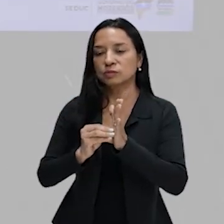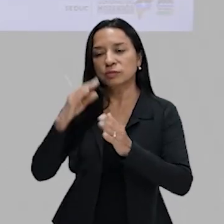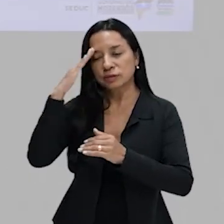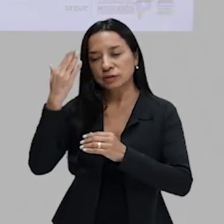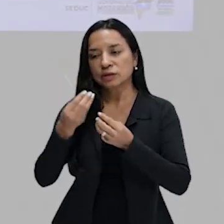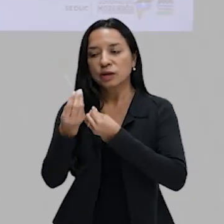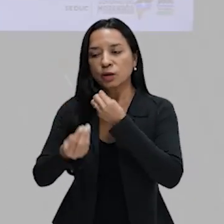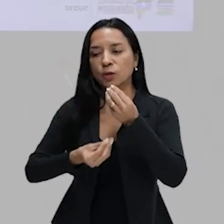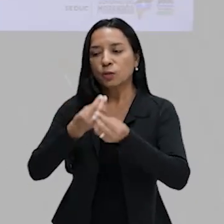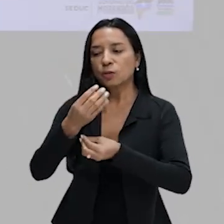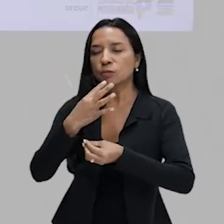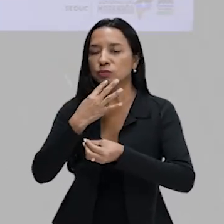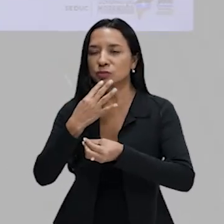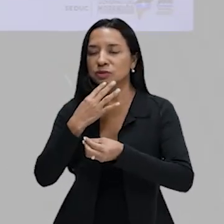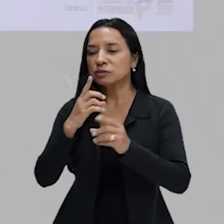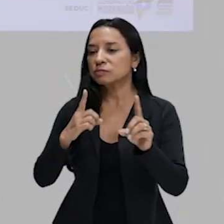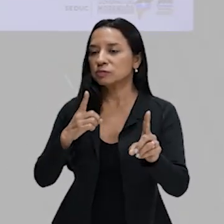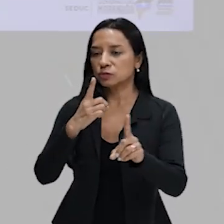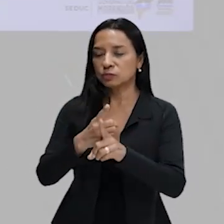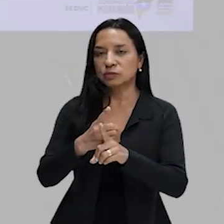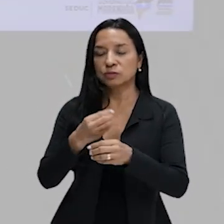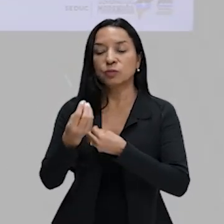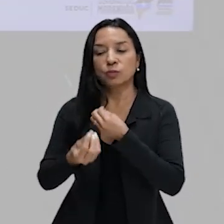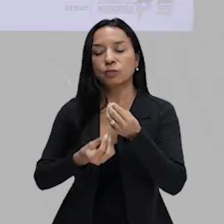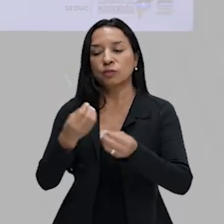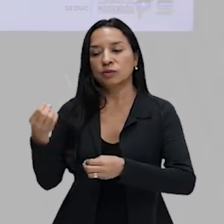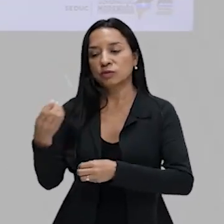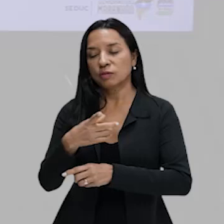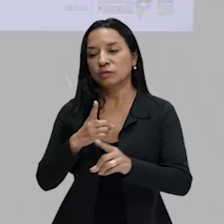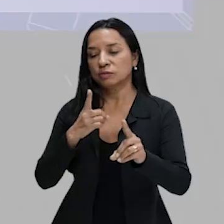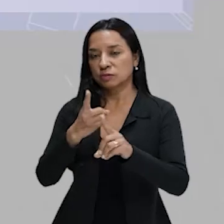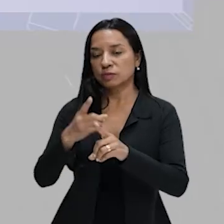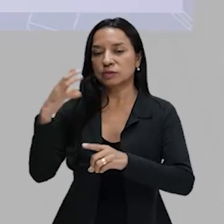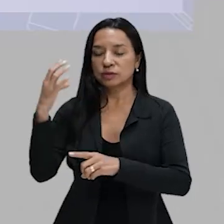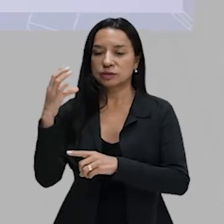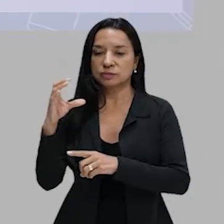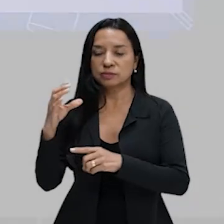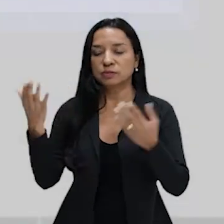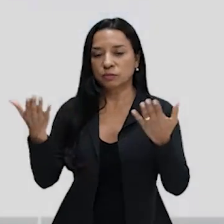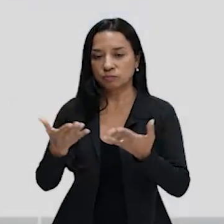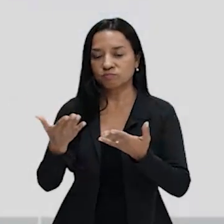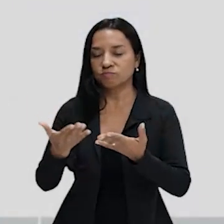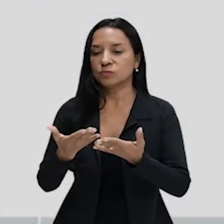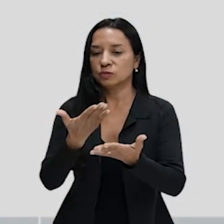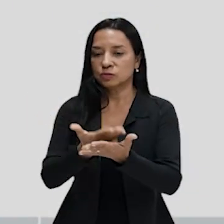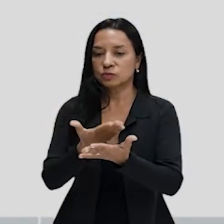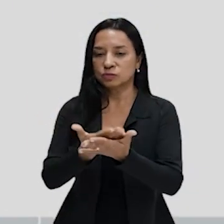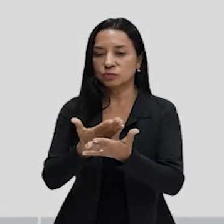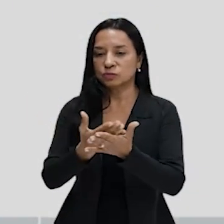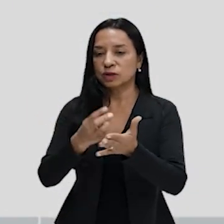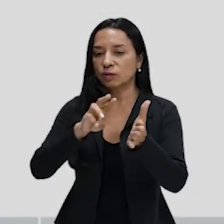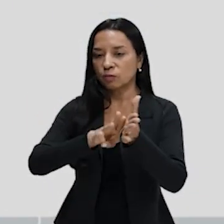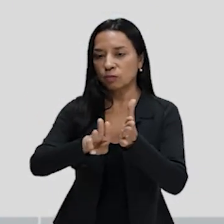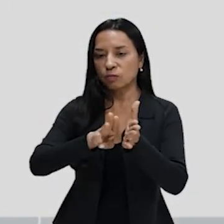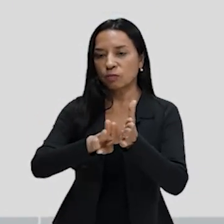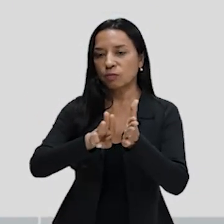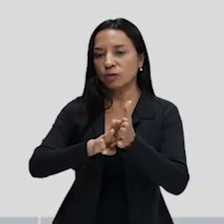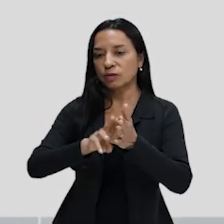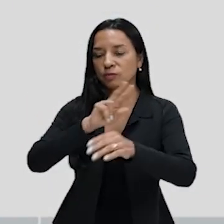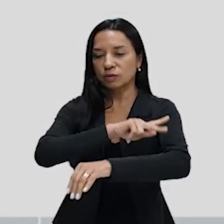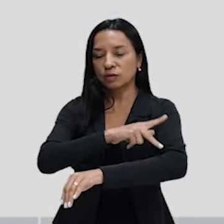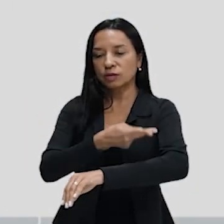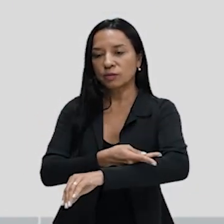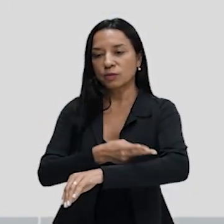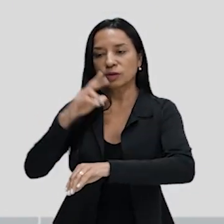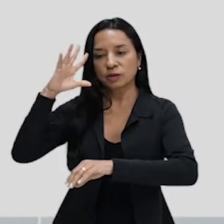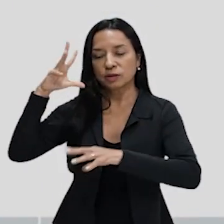são descobertos, né? Como que ocorrem as novas descobertas na ciência. A gente vai falar sobre o método hipotético dedutivo, tá?